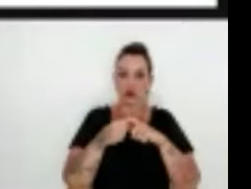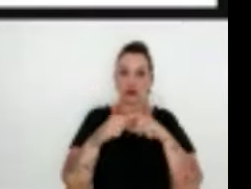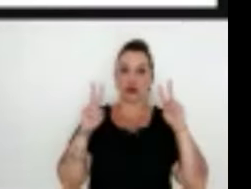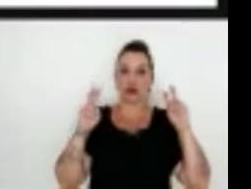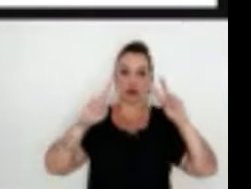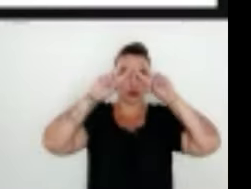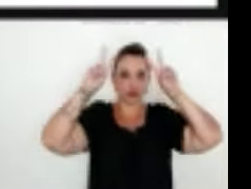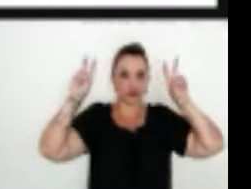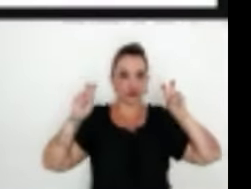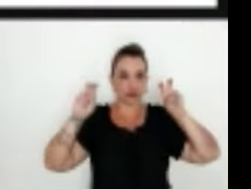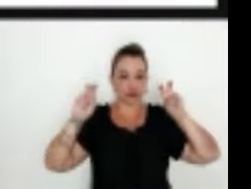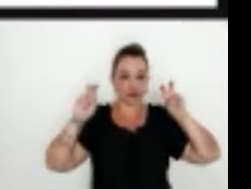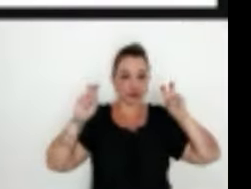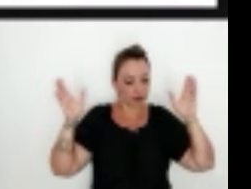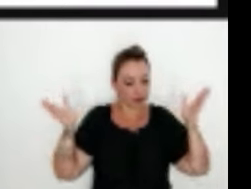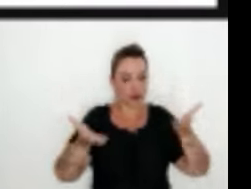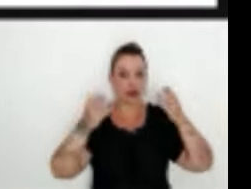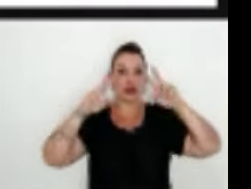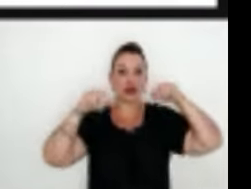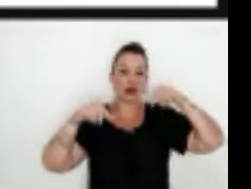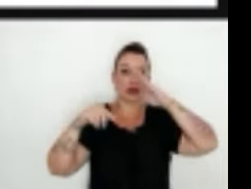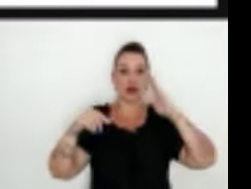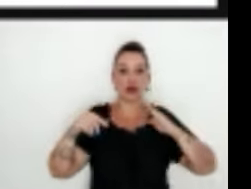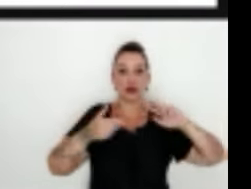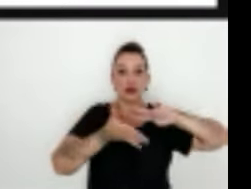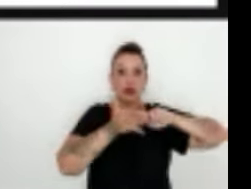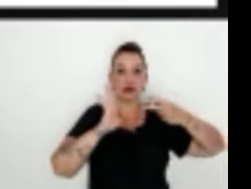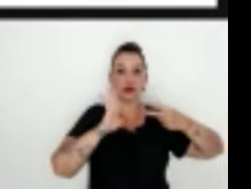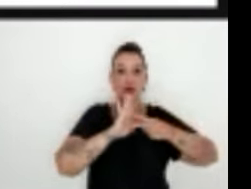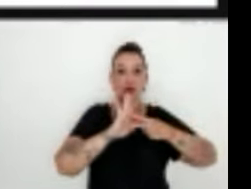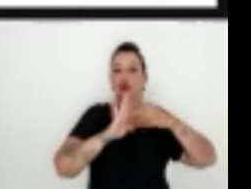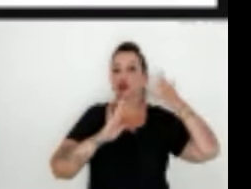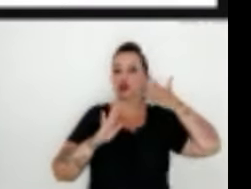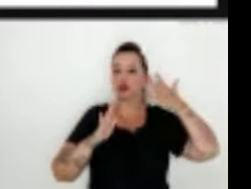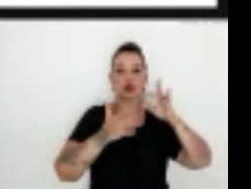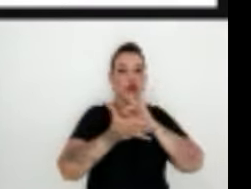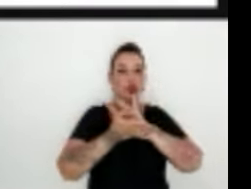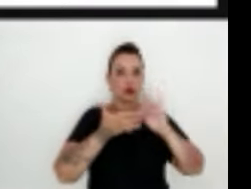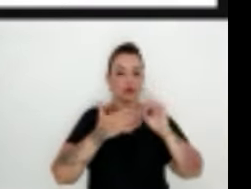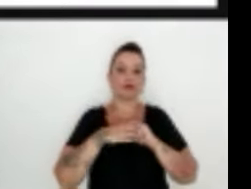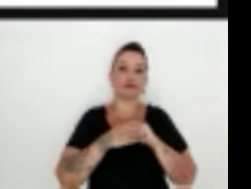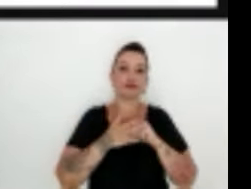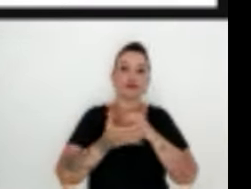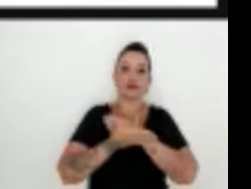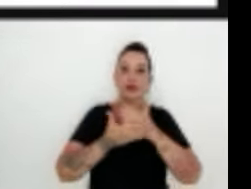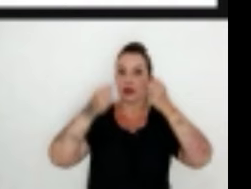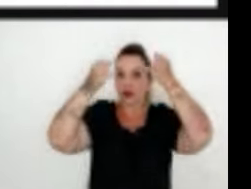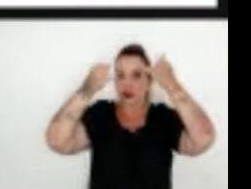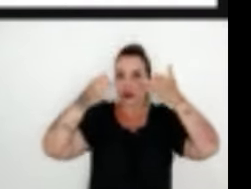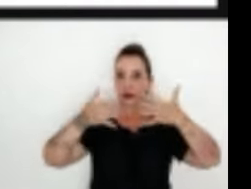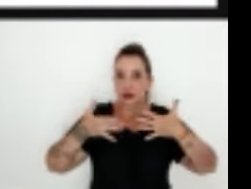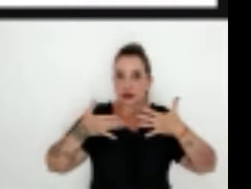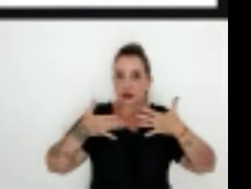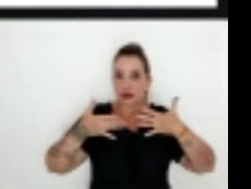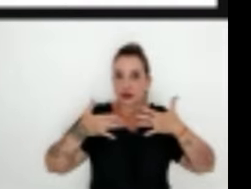excita, título que no Brasil foi traduzido como discurso de ódio. A partir de uma explicação vinda do Austin sobre